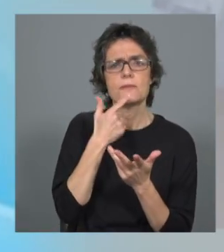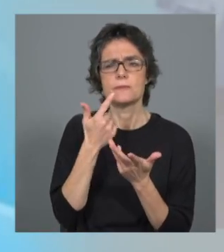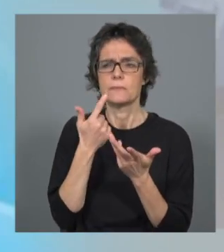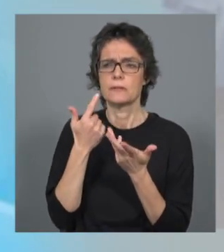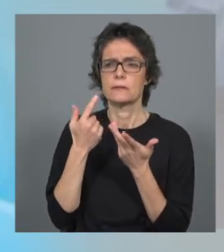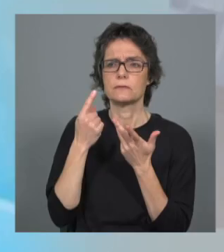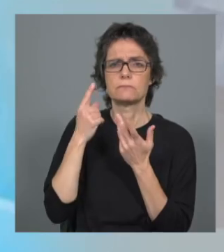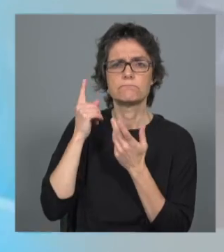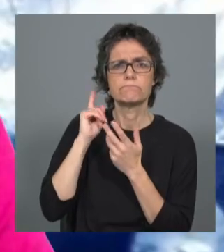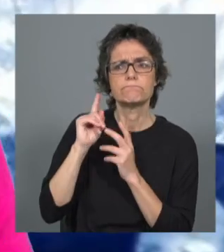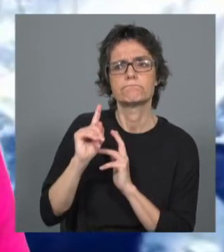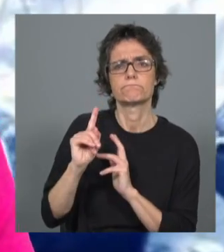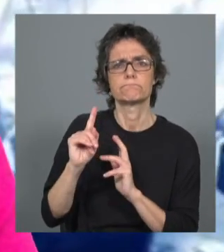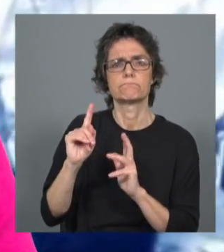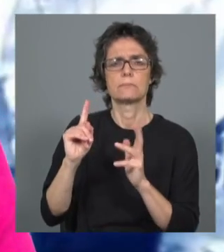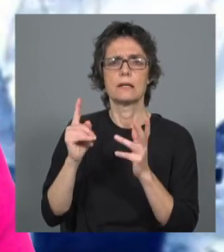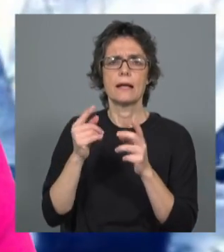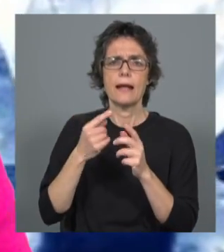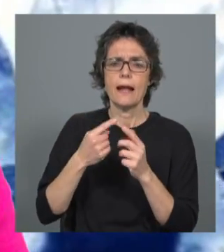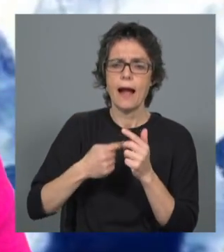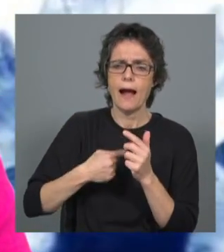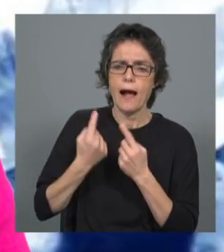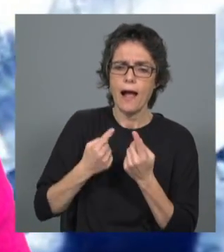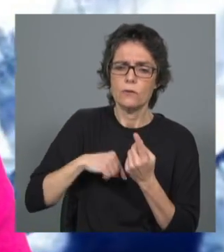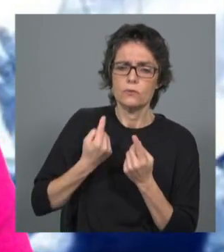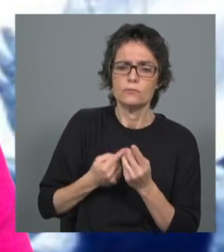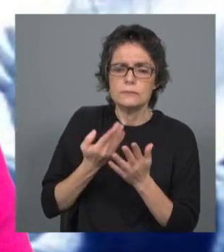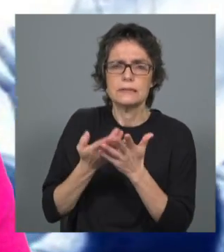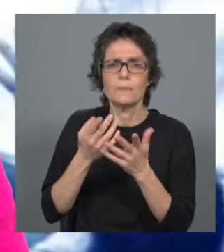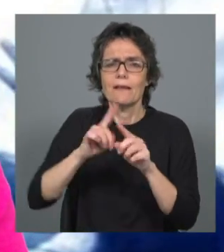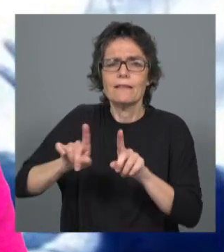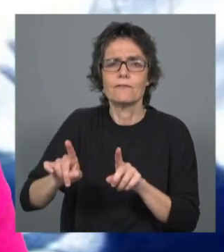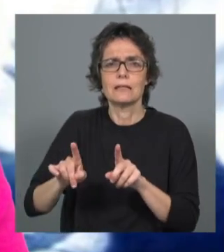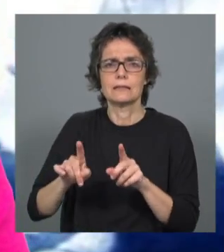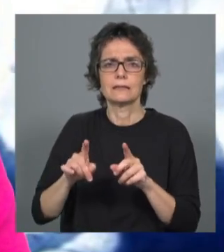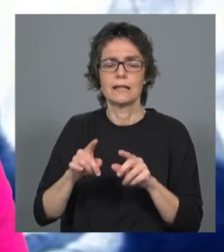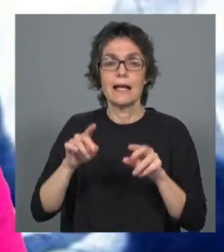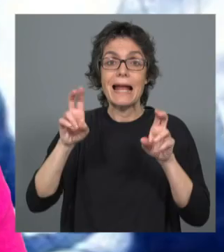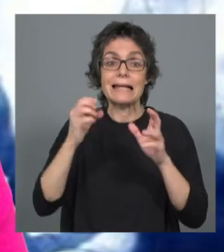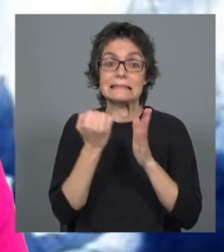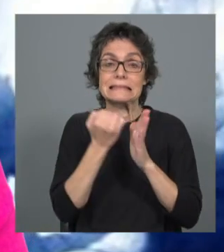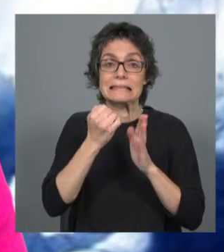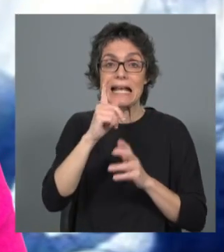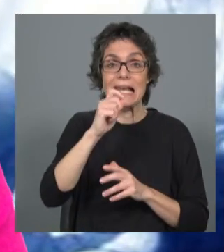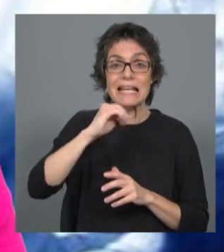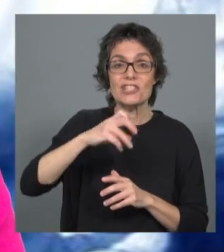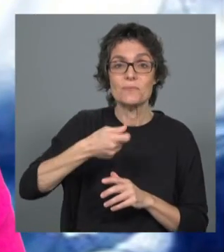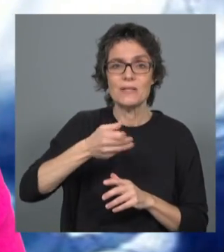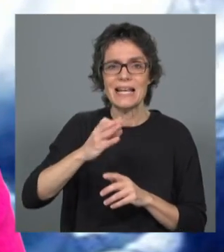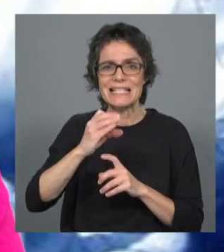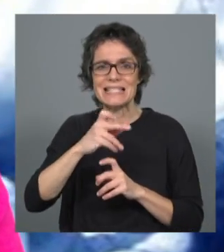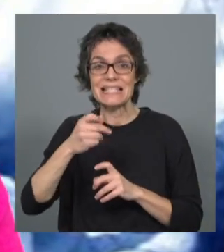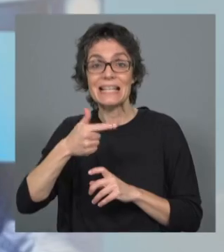esta marca da esperança, do esperança-te, porque são tempos novos, mas não têm que ser tempos maus.